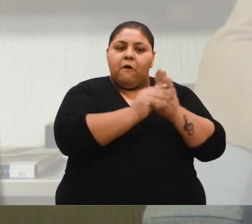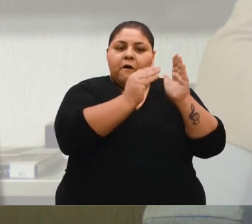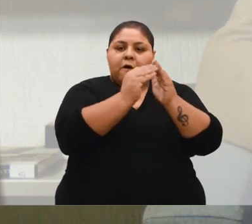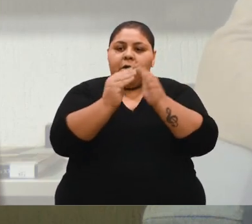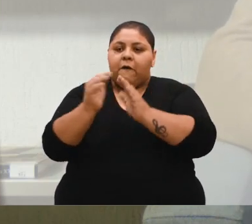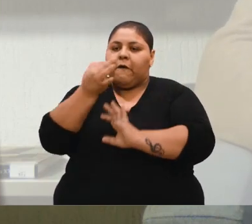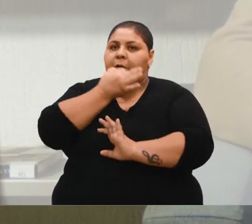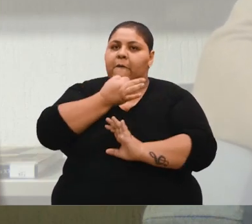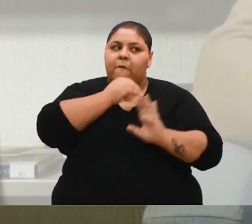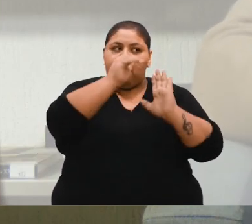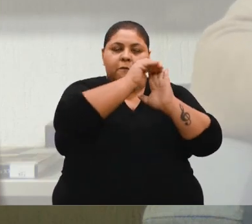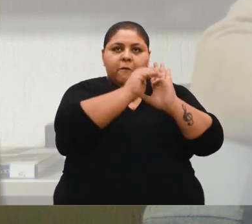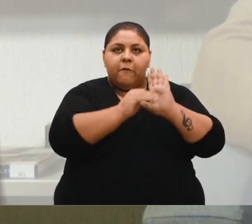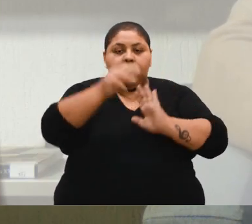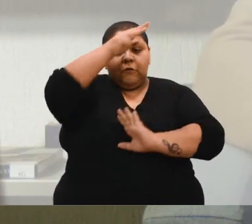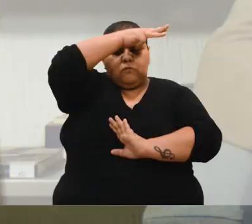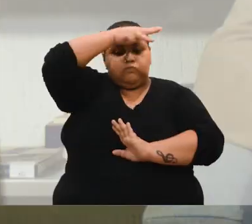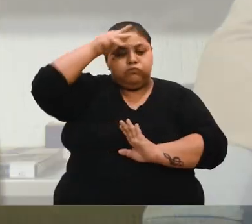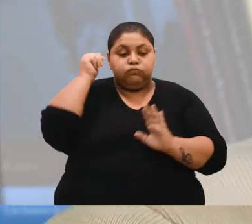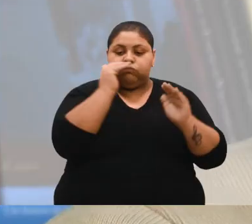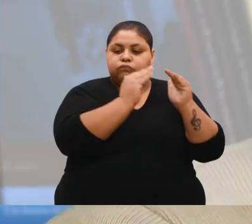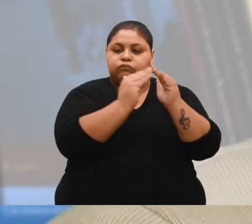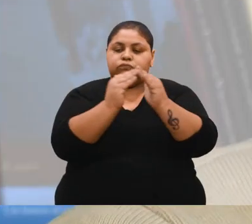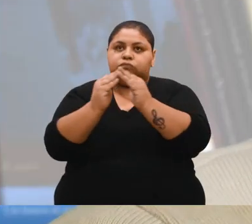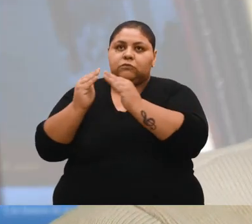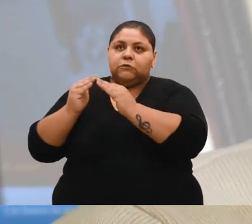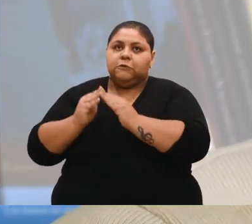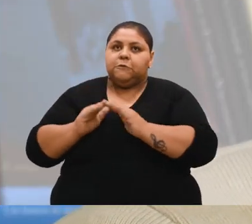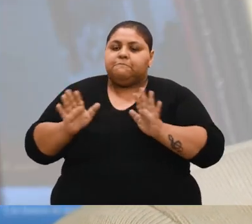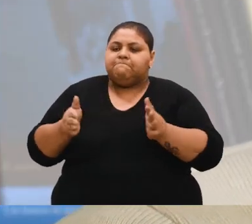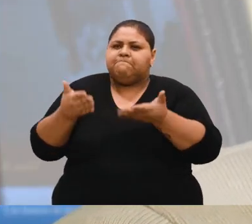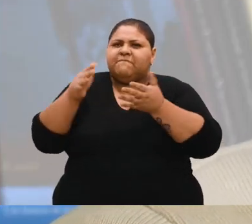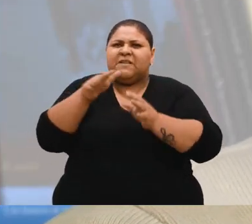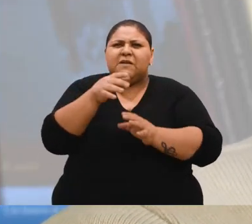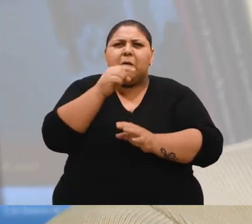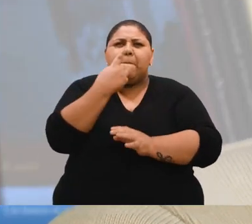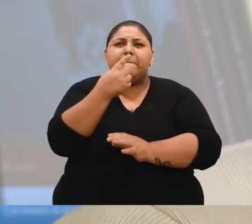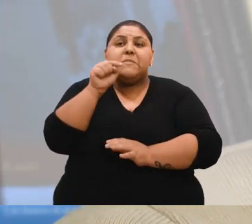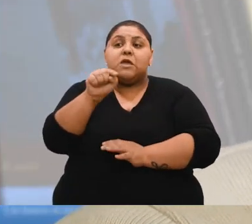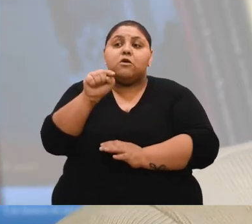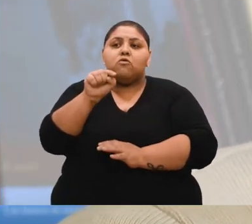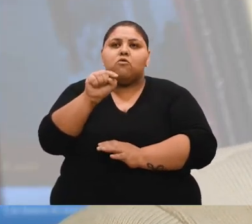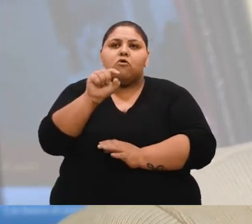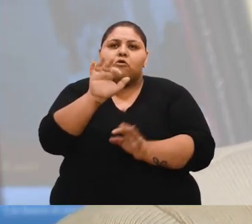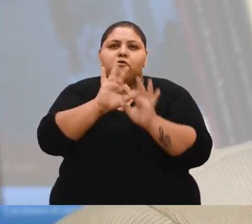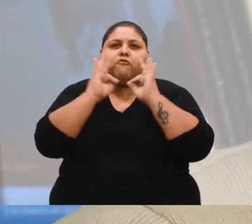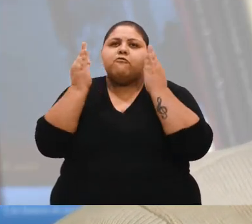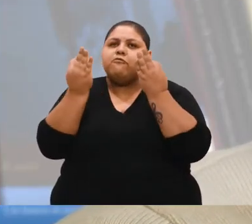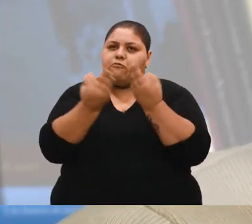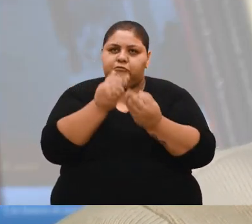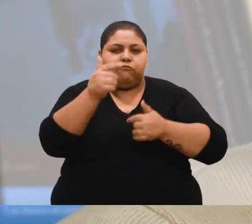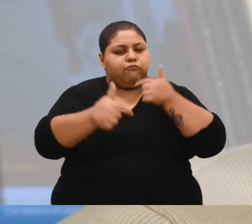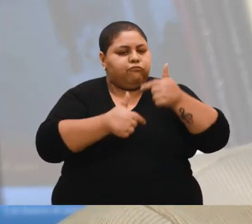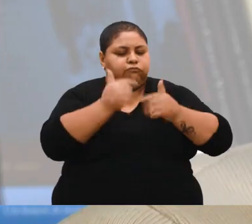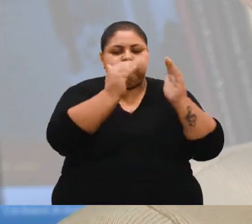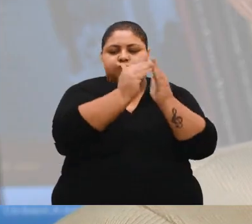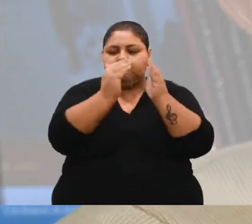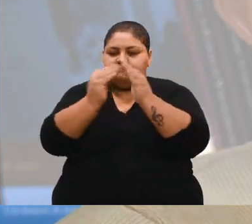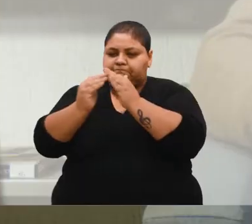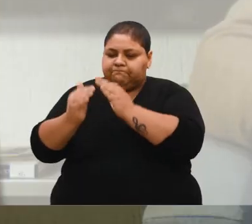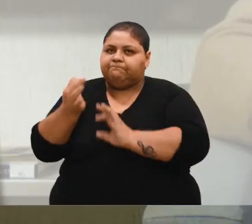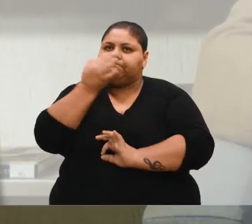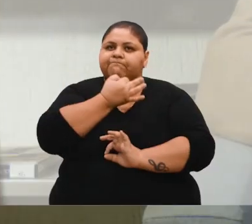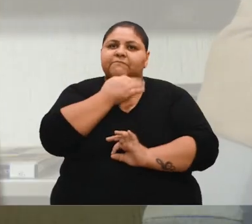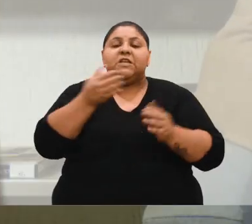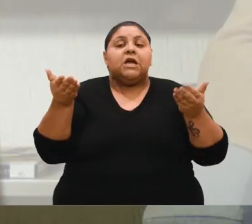um programa municipal habitacional que contemplou em torno de 1.000 famílias. Então a gente trabalhou muito pela habitação do município